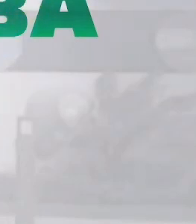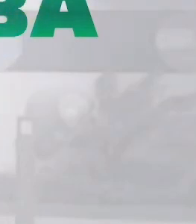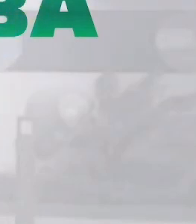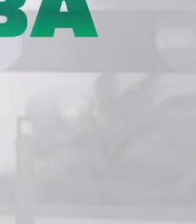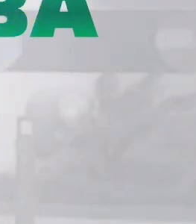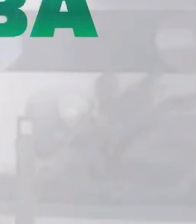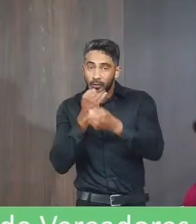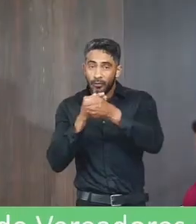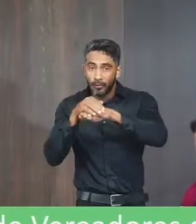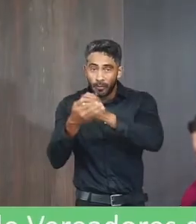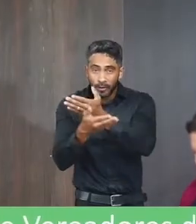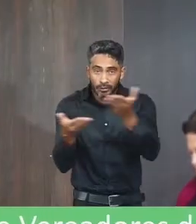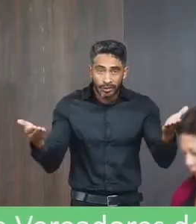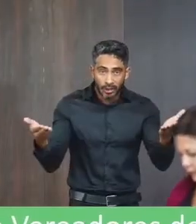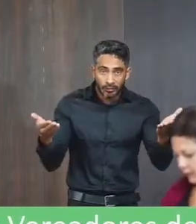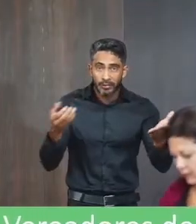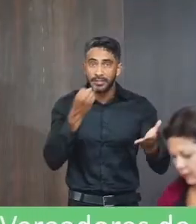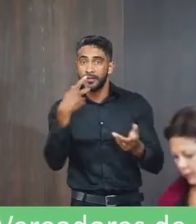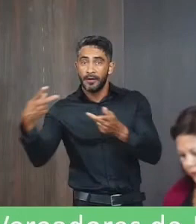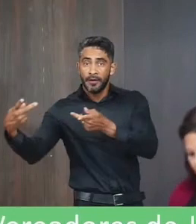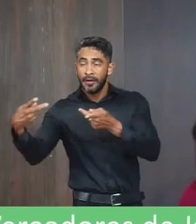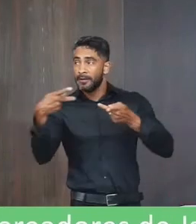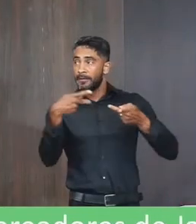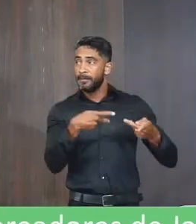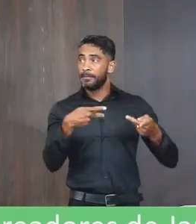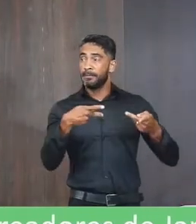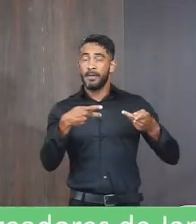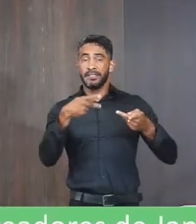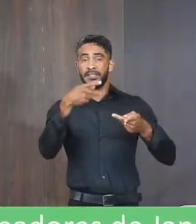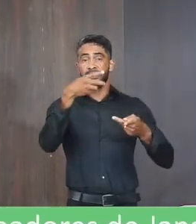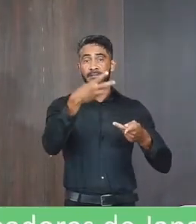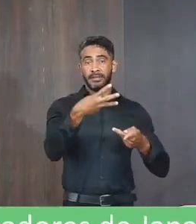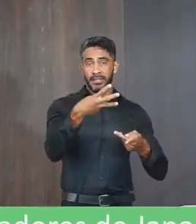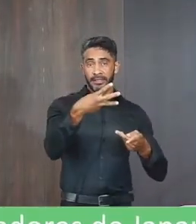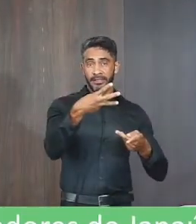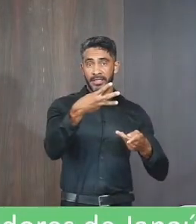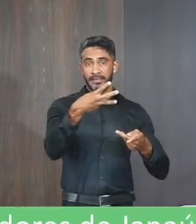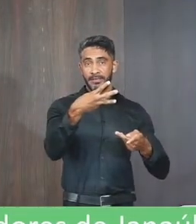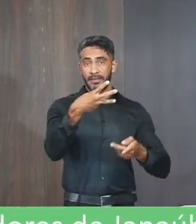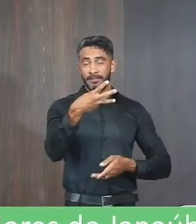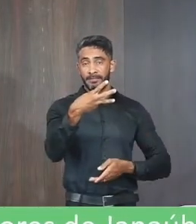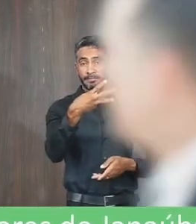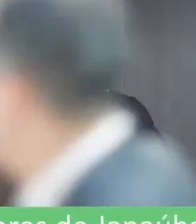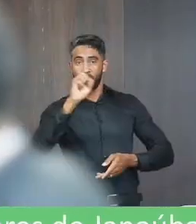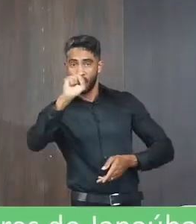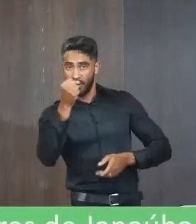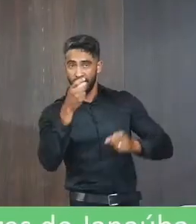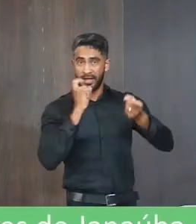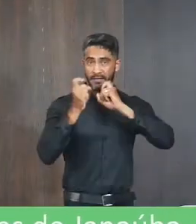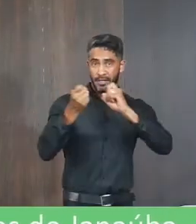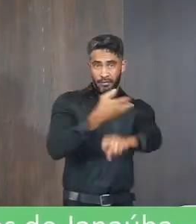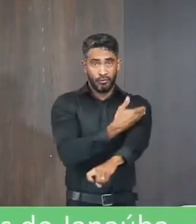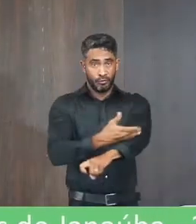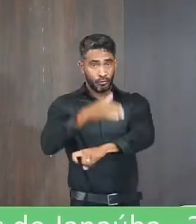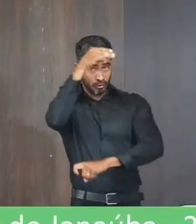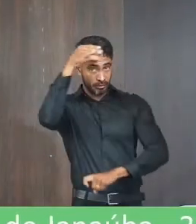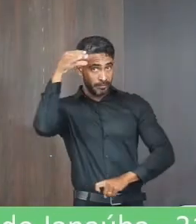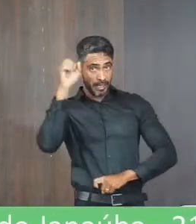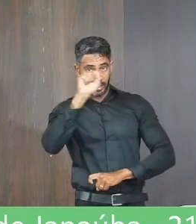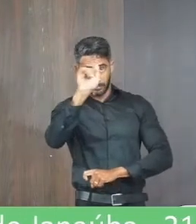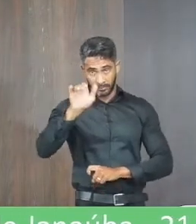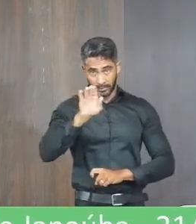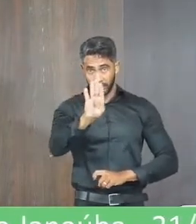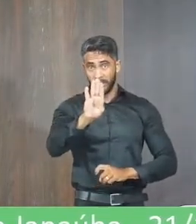Boa noite a todos, sejam todos bem-vindos à 38ª reunião ordinária da Câmara